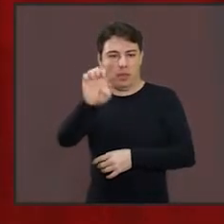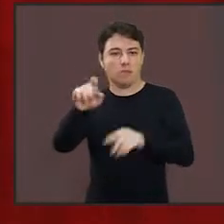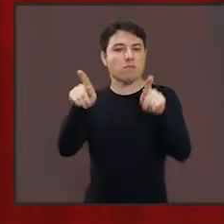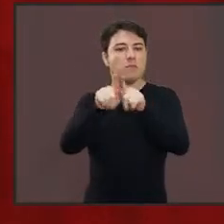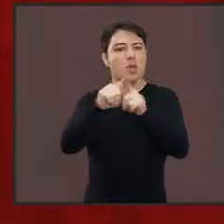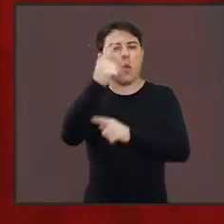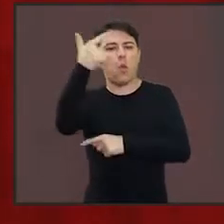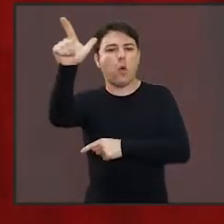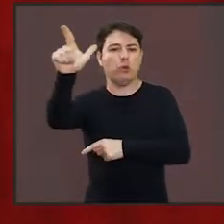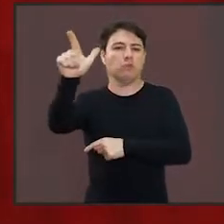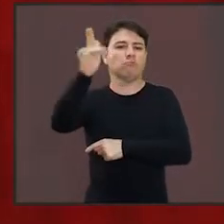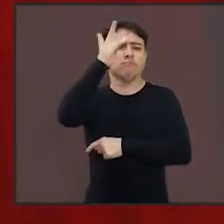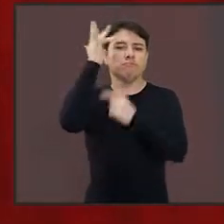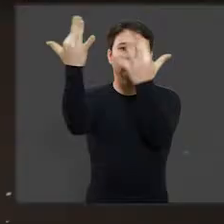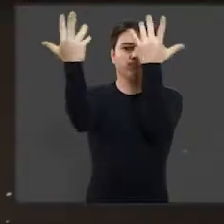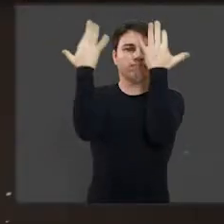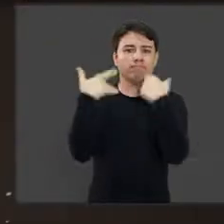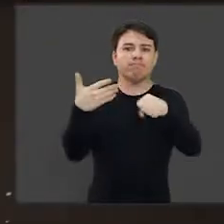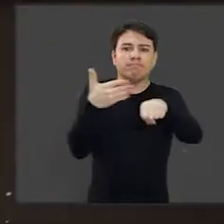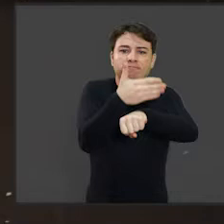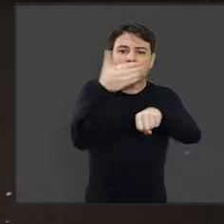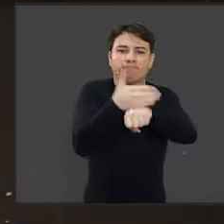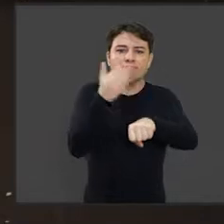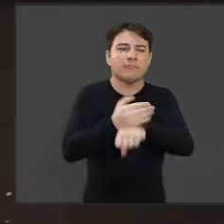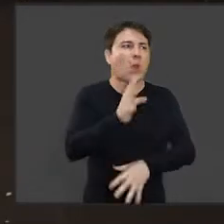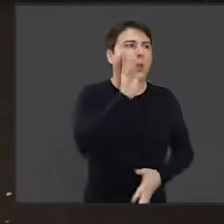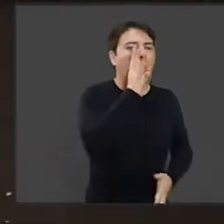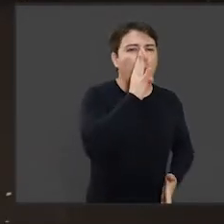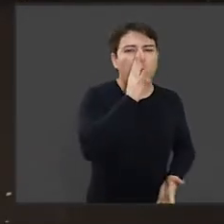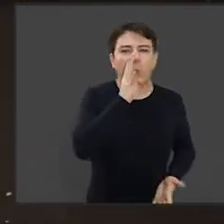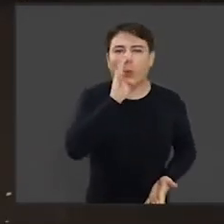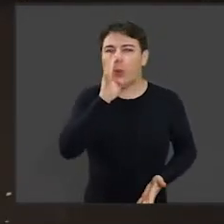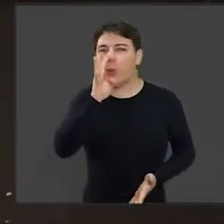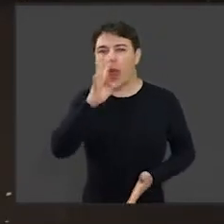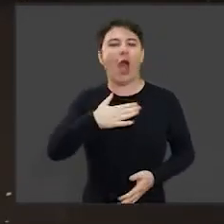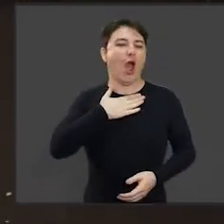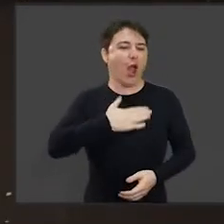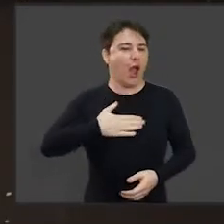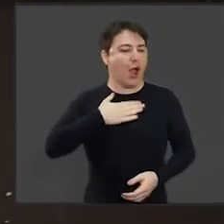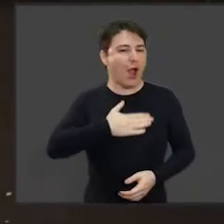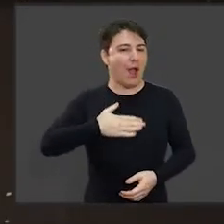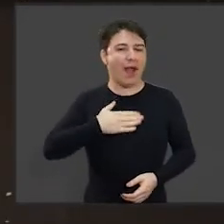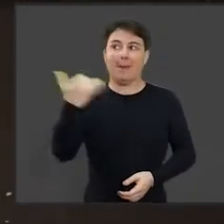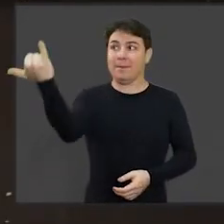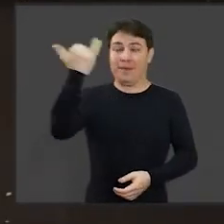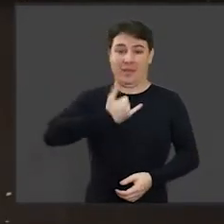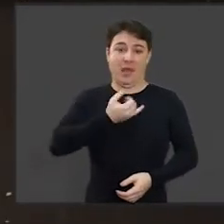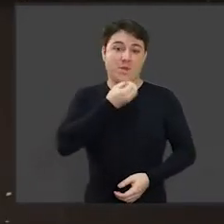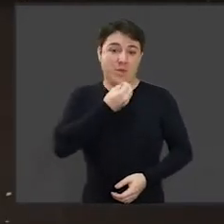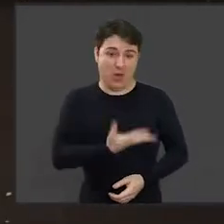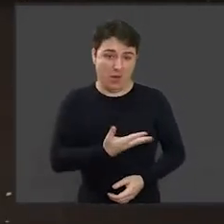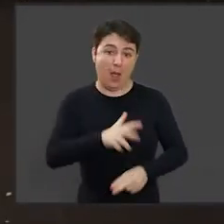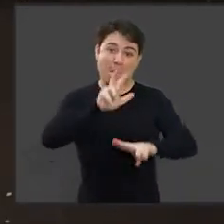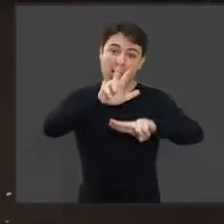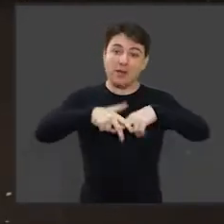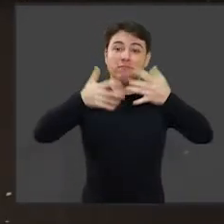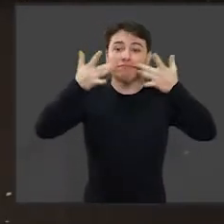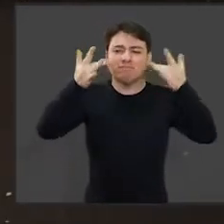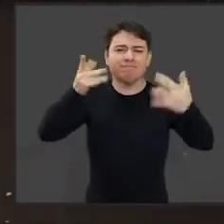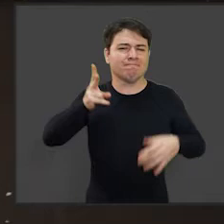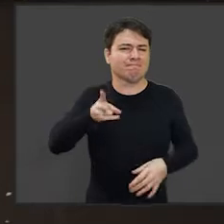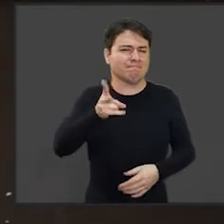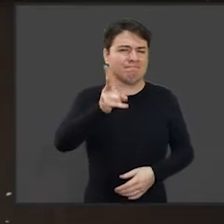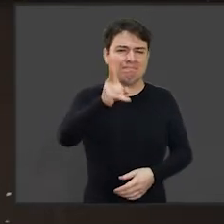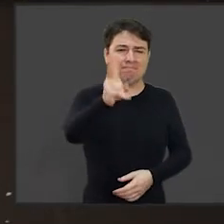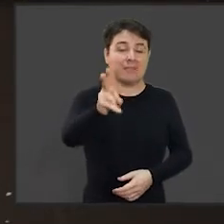do Porto. E sempre o público está comparecendo, está gostando, está dando um feedback positivo. Então a gente pretende continuar